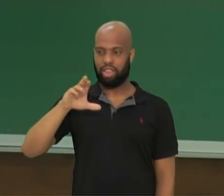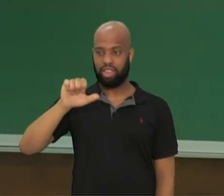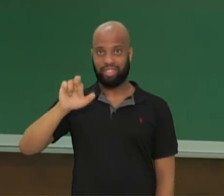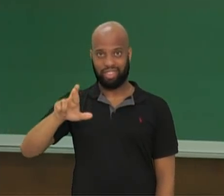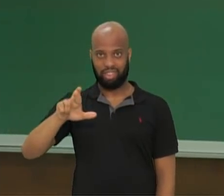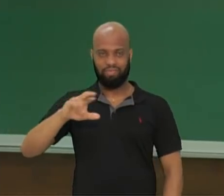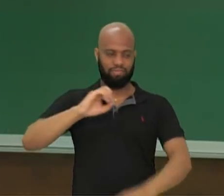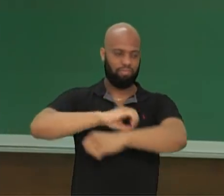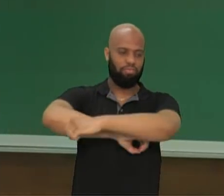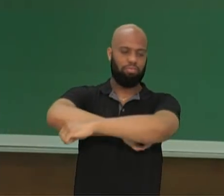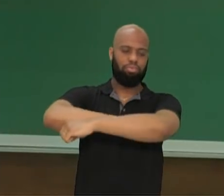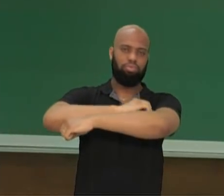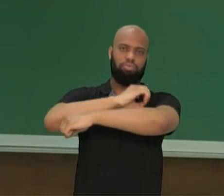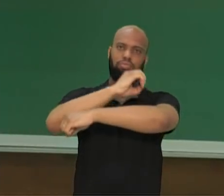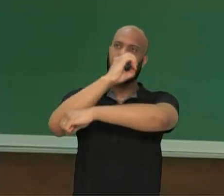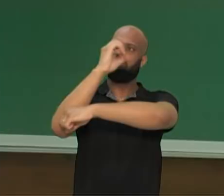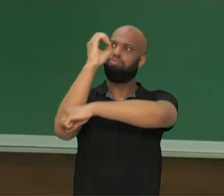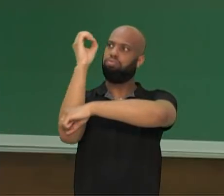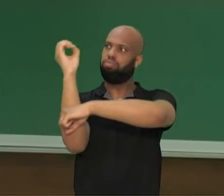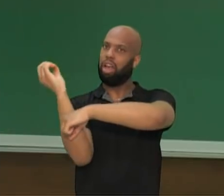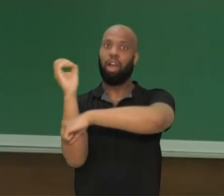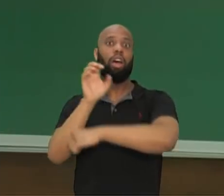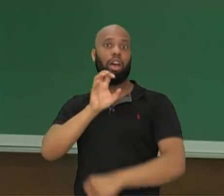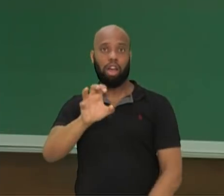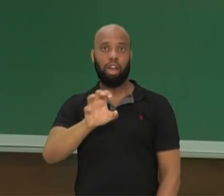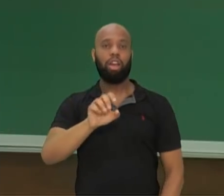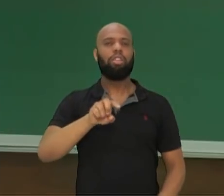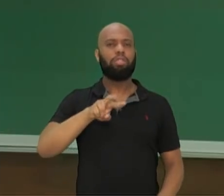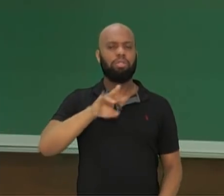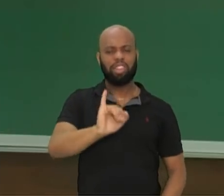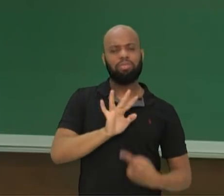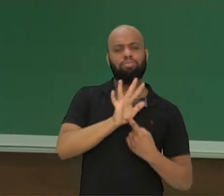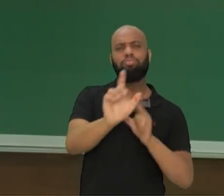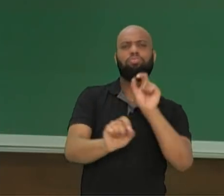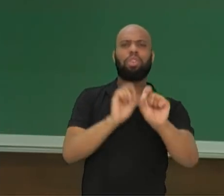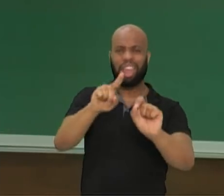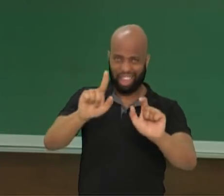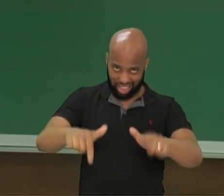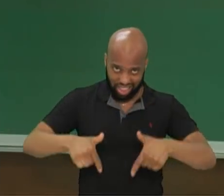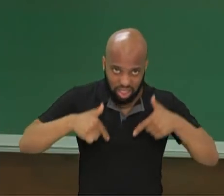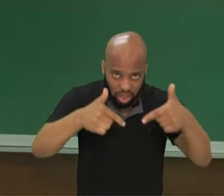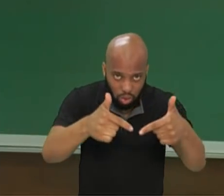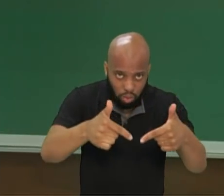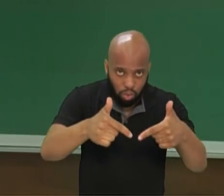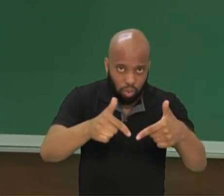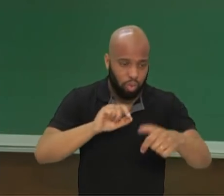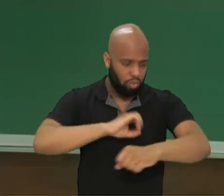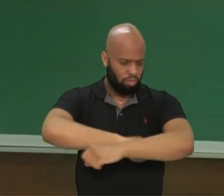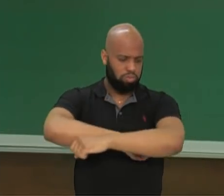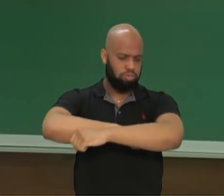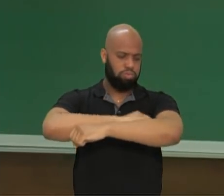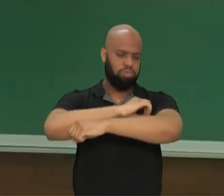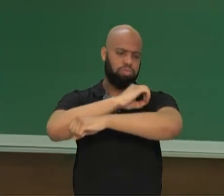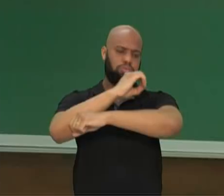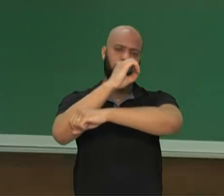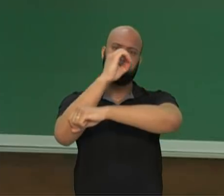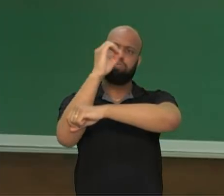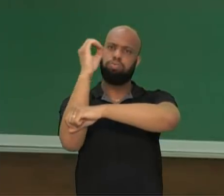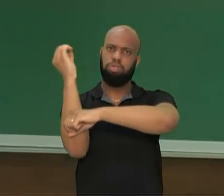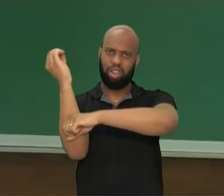palavra em destaque, amanhecer, ela está exprimindo uma ação? Ela exprime uma ação,